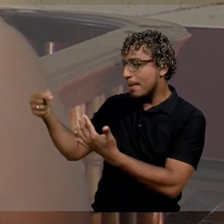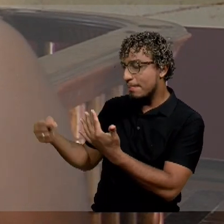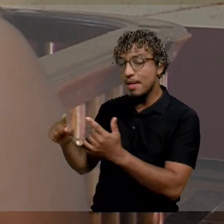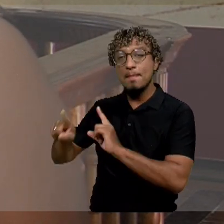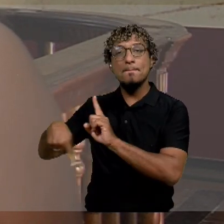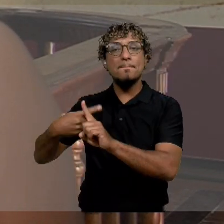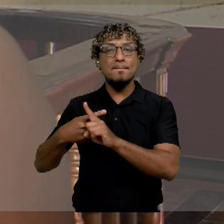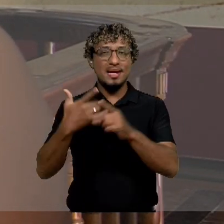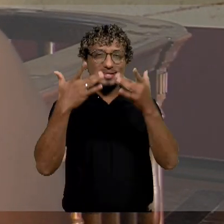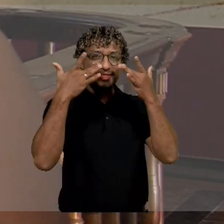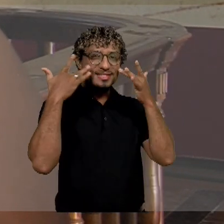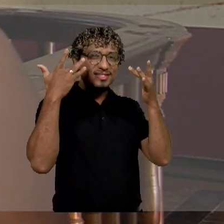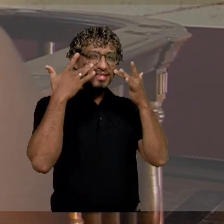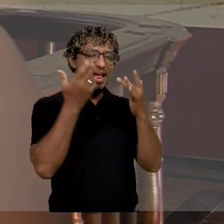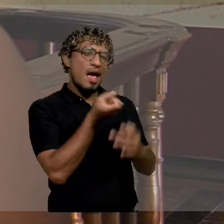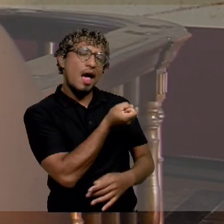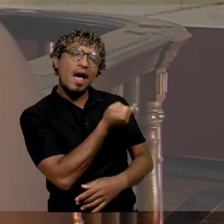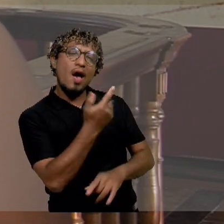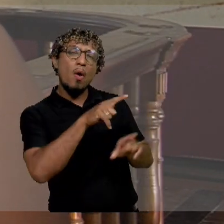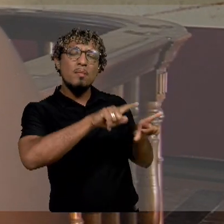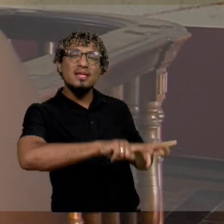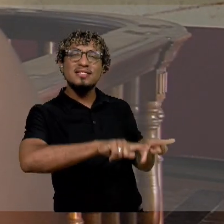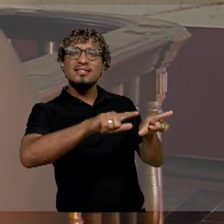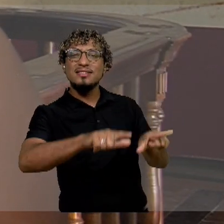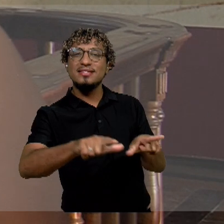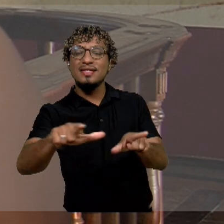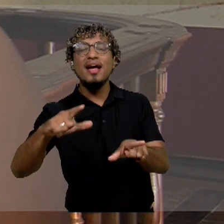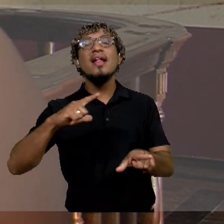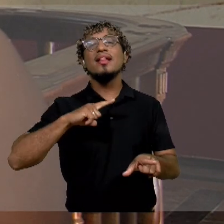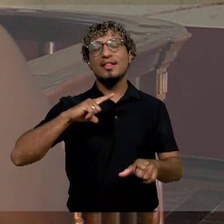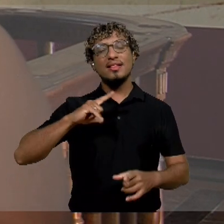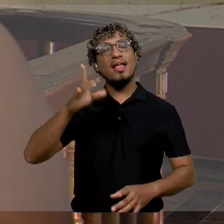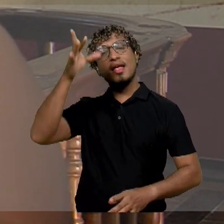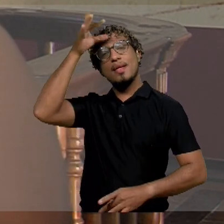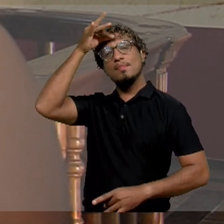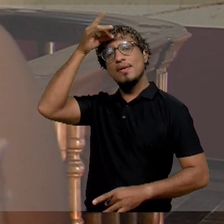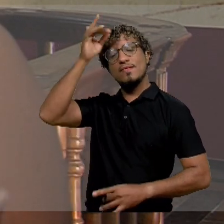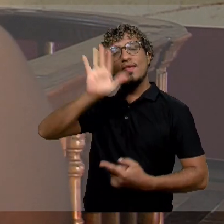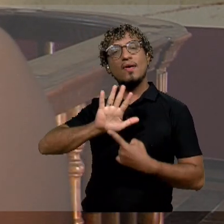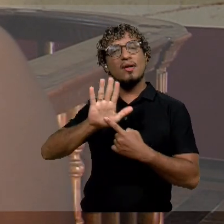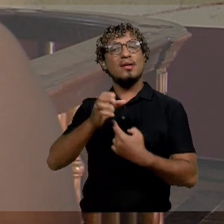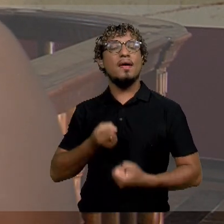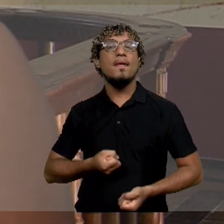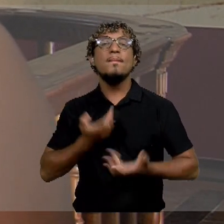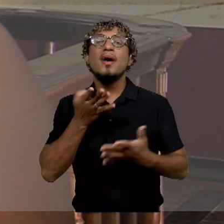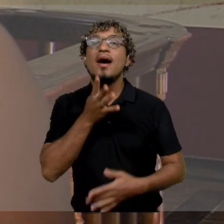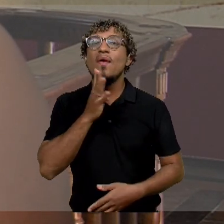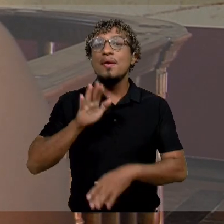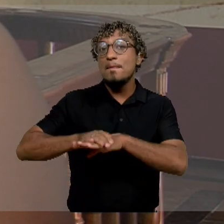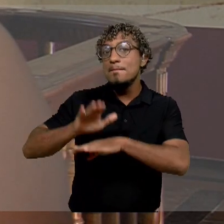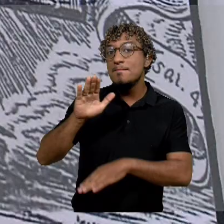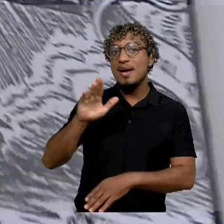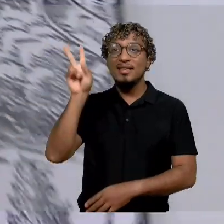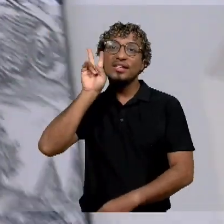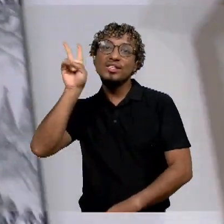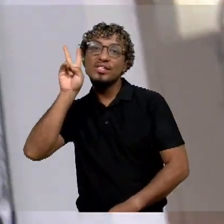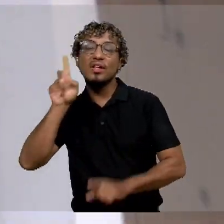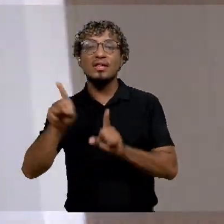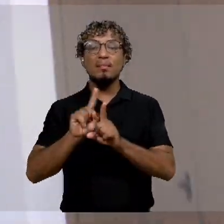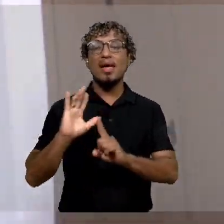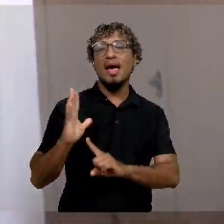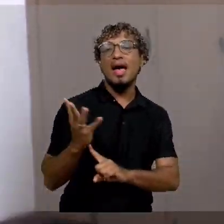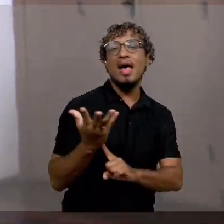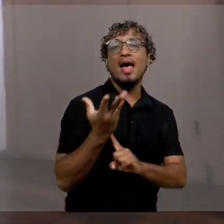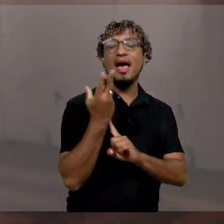o teatro, né? Algumas salas vão ter uma parte teatralizada, conhecer um pouco mais da história e da arte sacra do Maranhão.